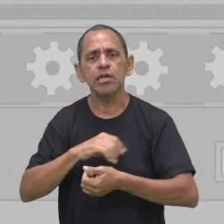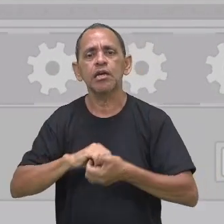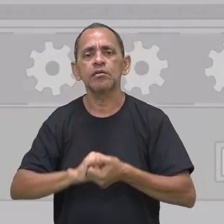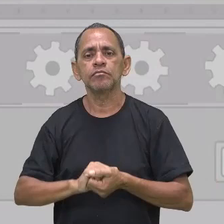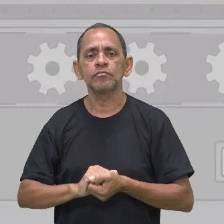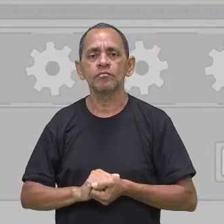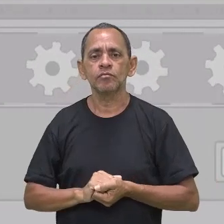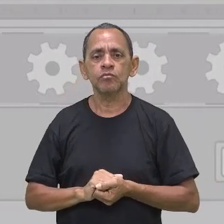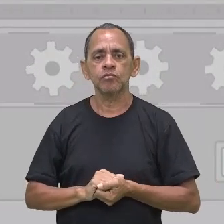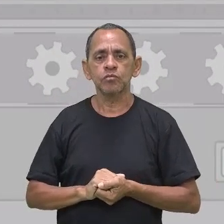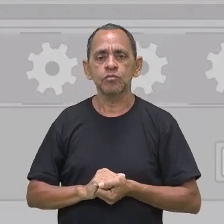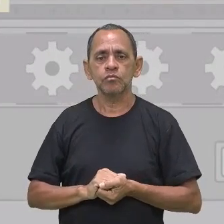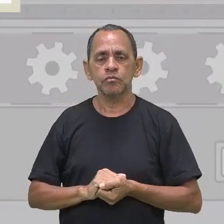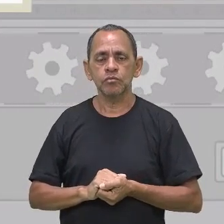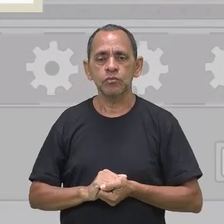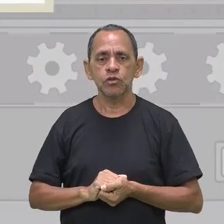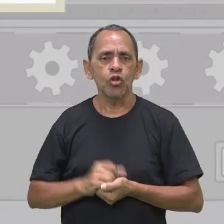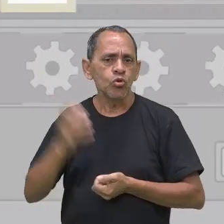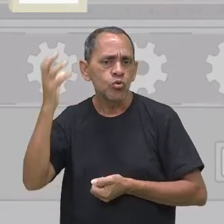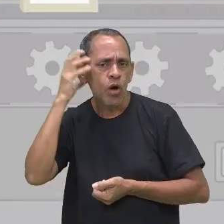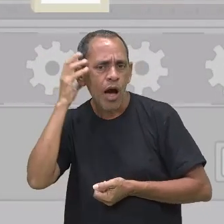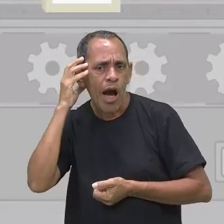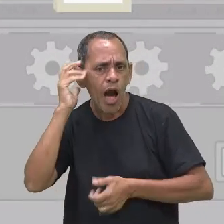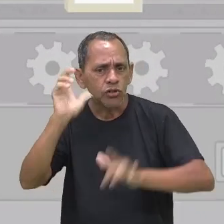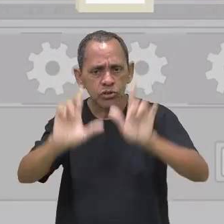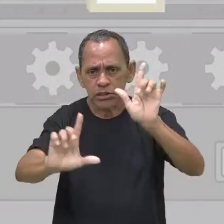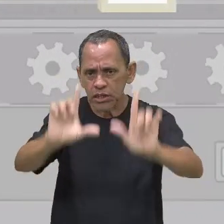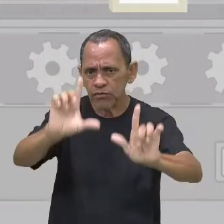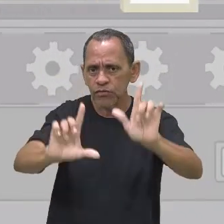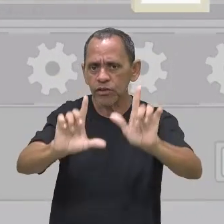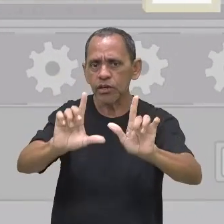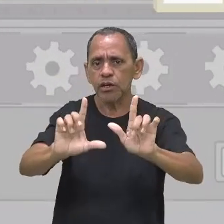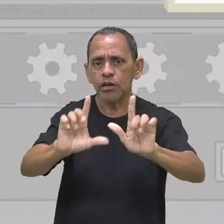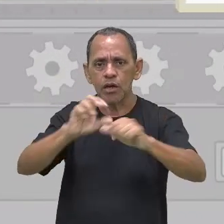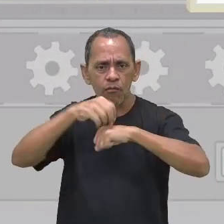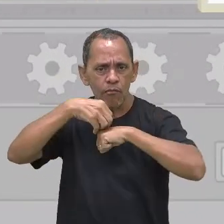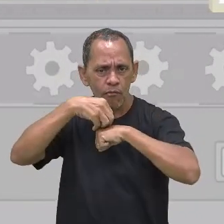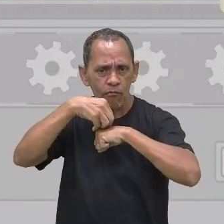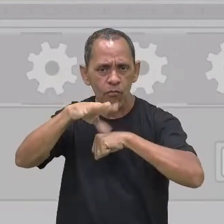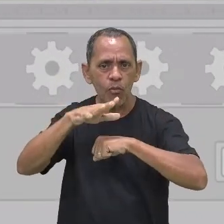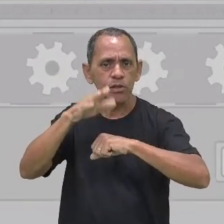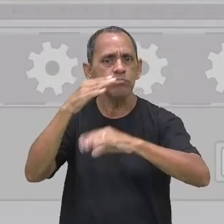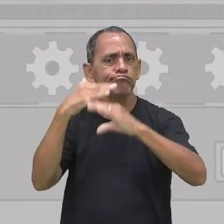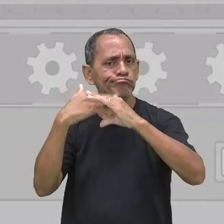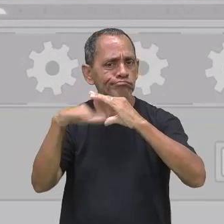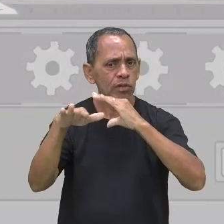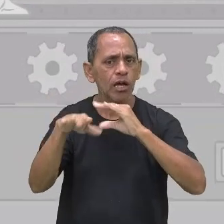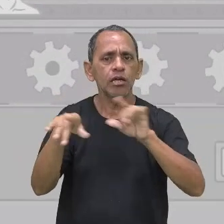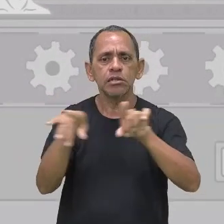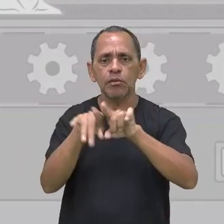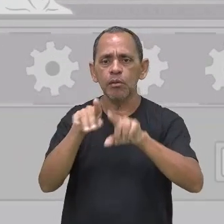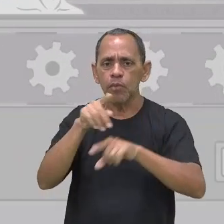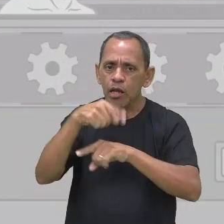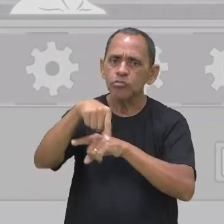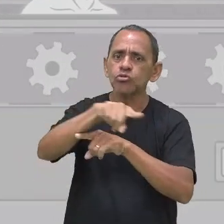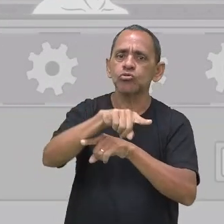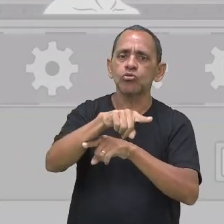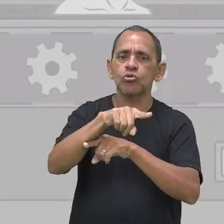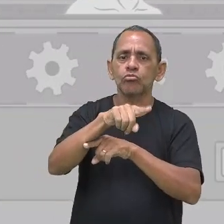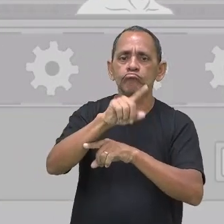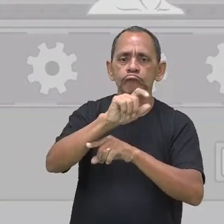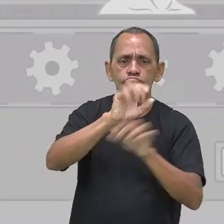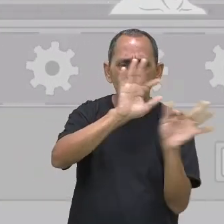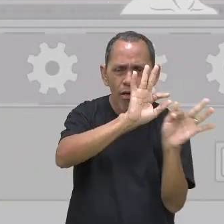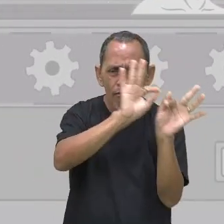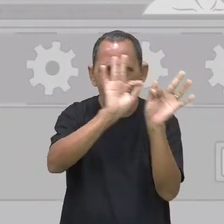que é veiculada no rádio, na televisão, ela traz essa ideia. Então, você vende,